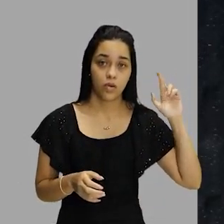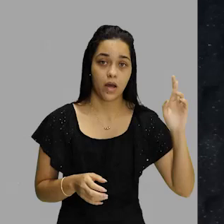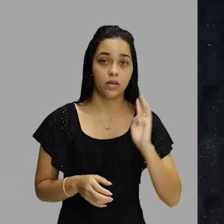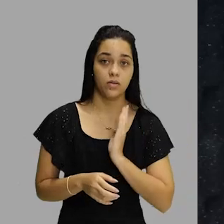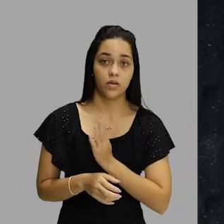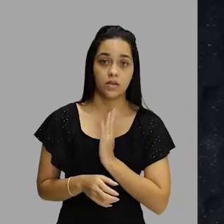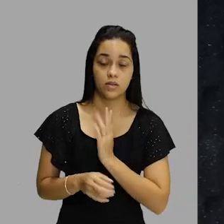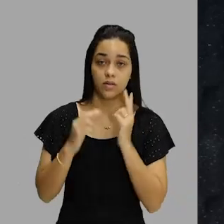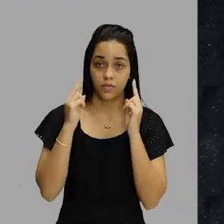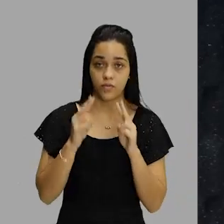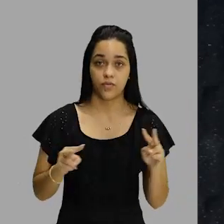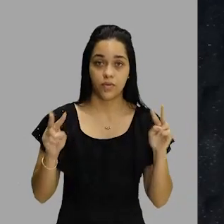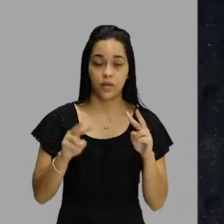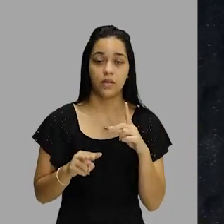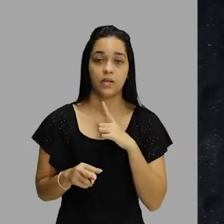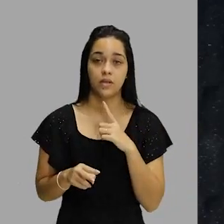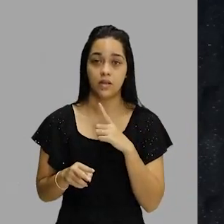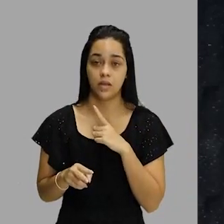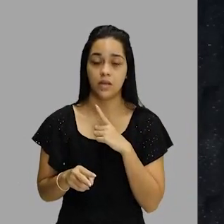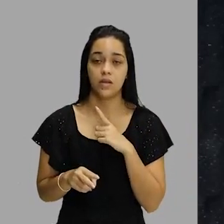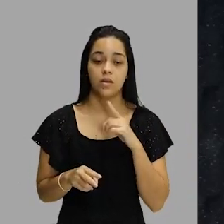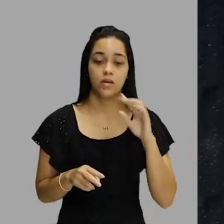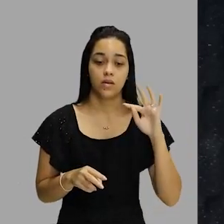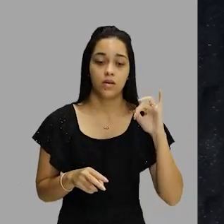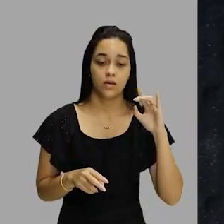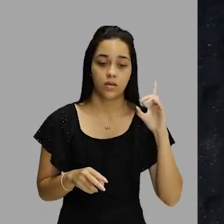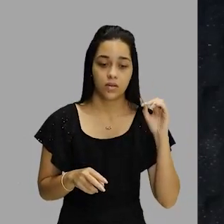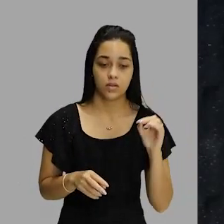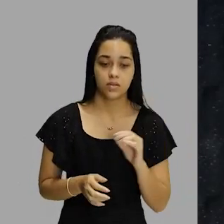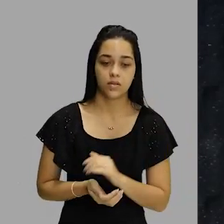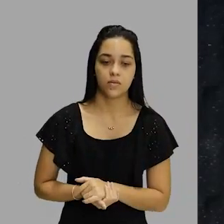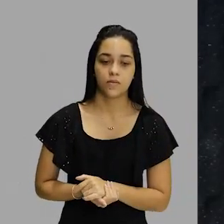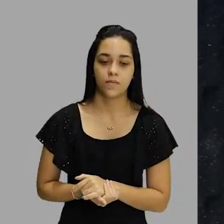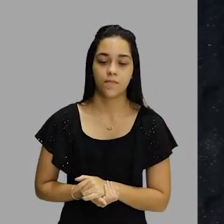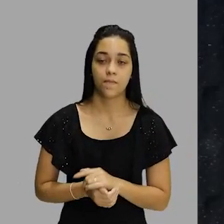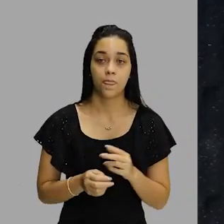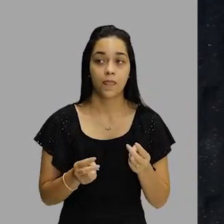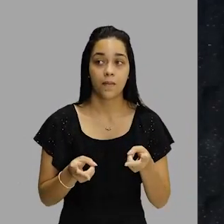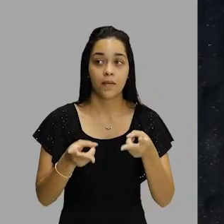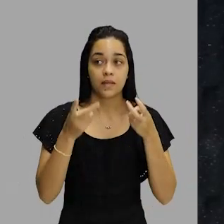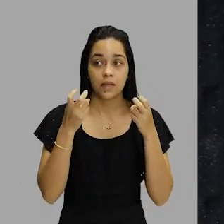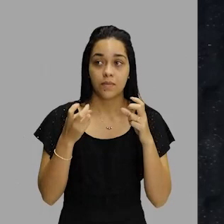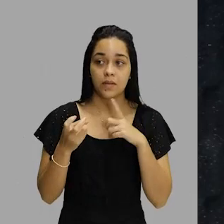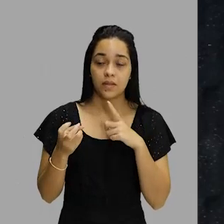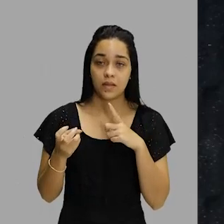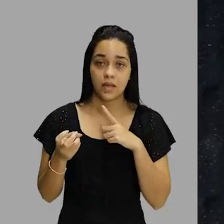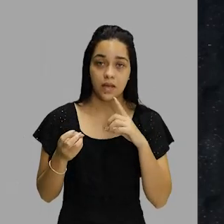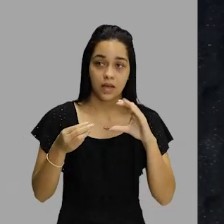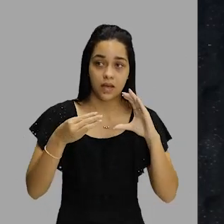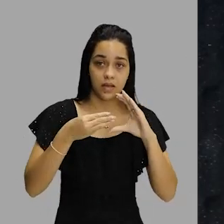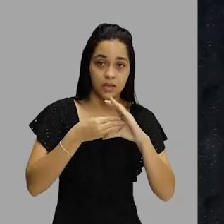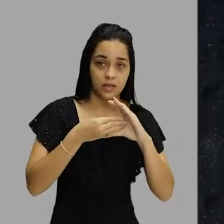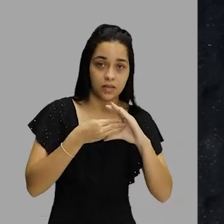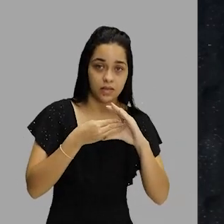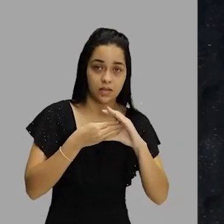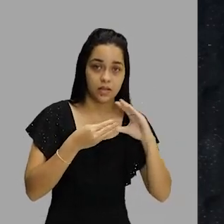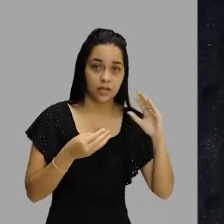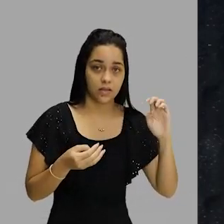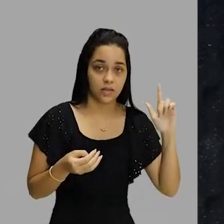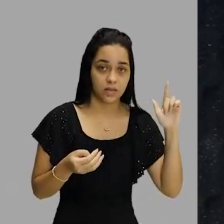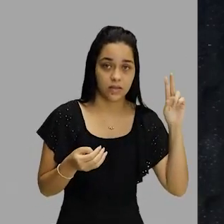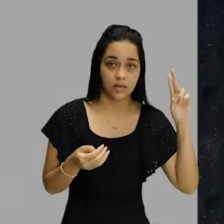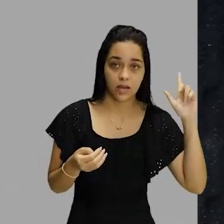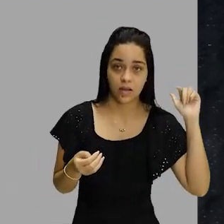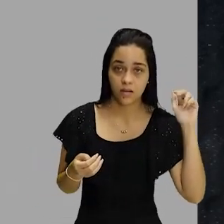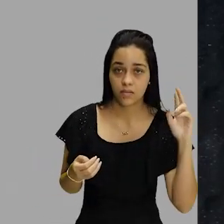cardíaco. Olha aqui, ó, esse aqui é o tecido muscular estriado cardíaco. Perceba que entre as células do tecido